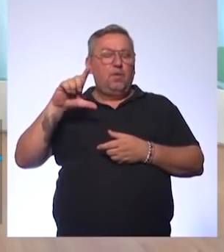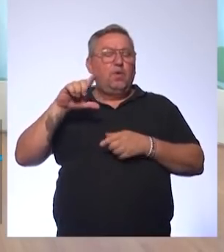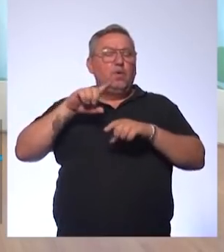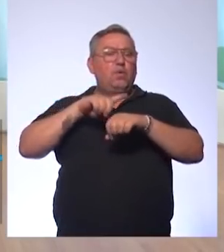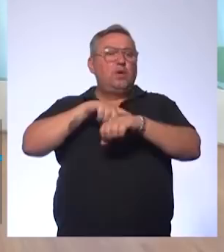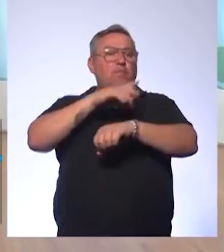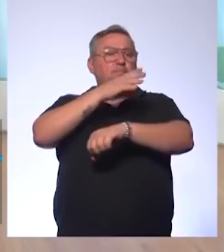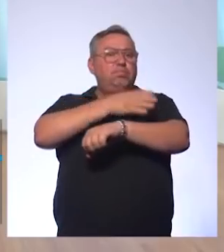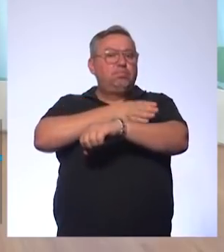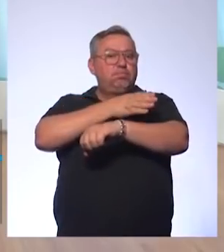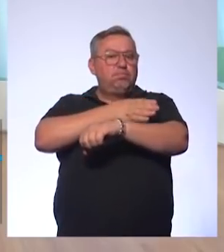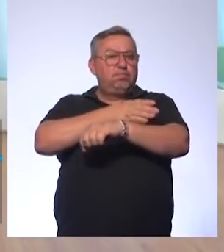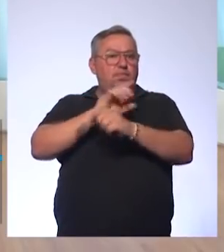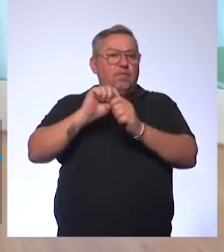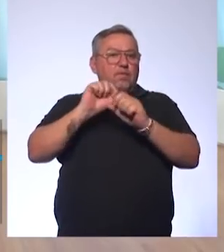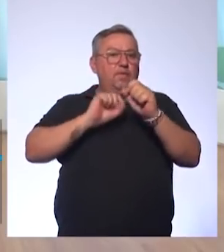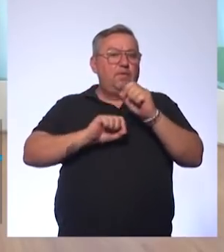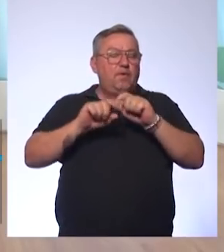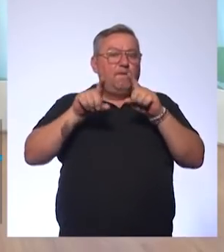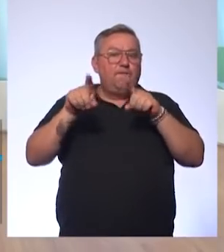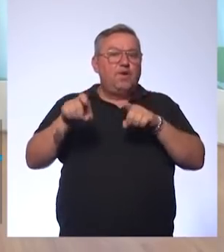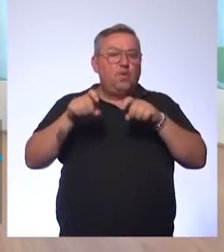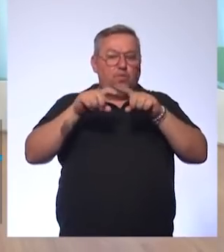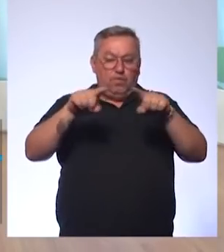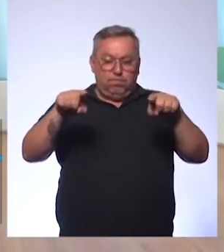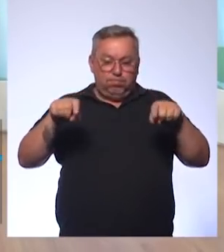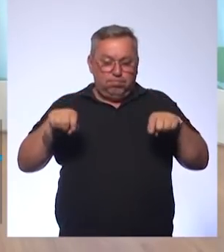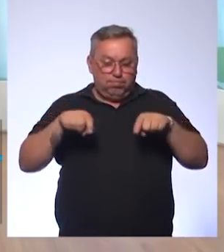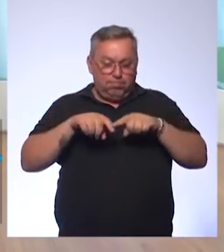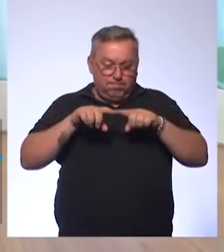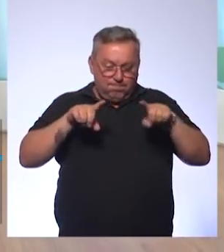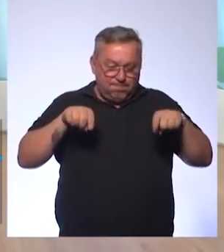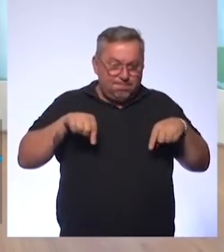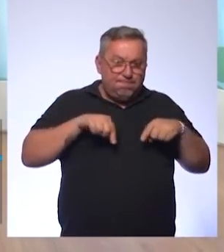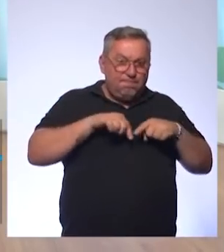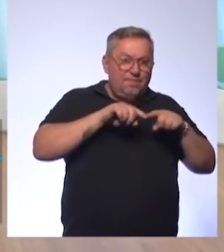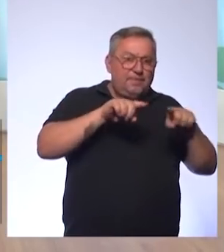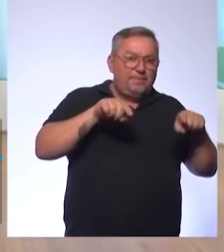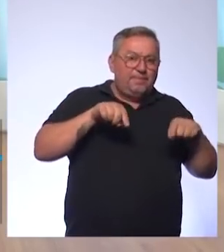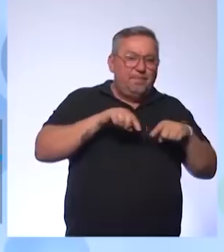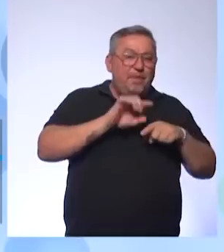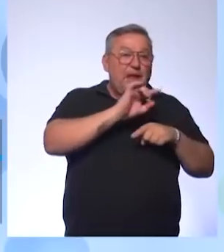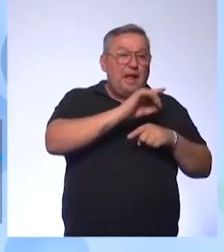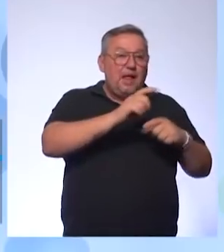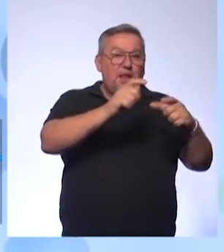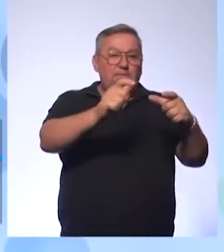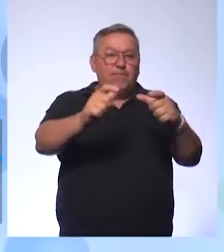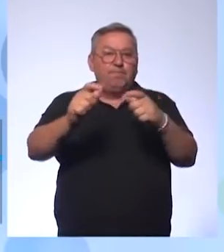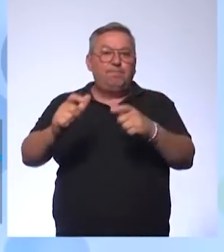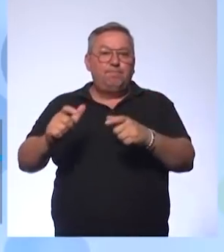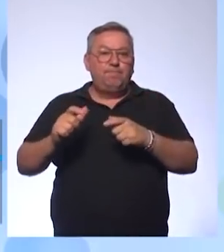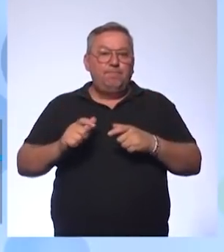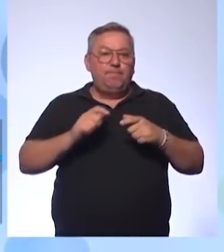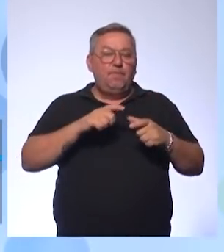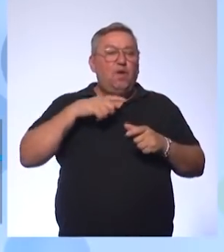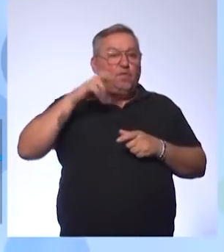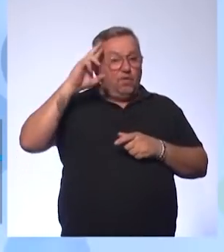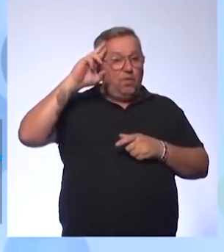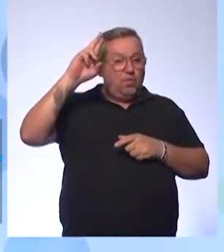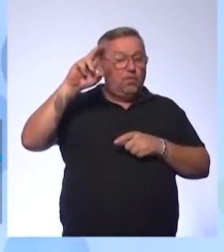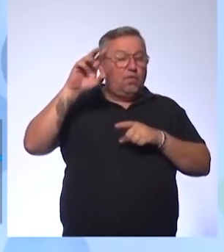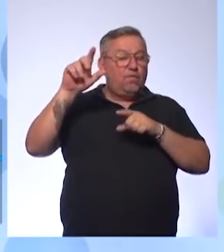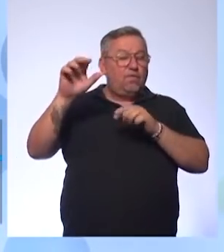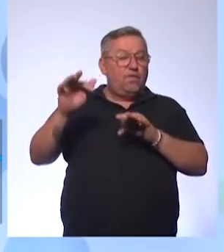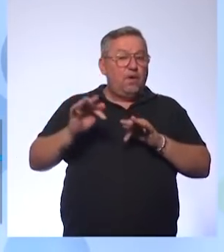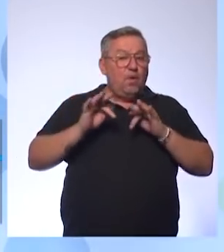Média, ela era formada por feudos. Nós tínhamos grandes pedaços de terras. Cada pedaço desse de terra tinha um senhor feudal